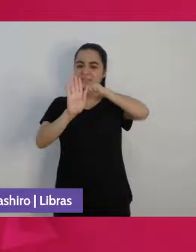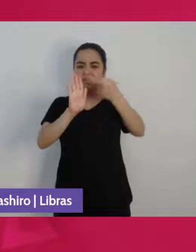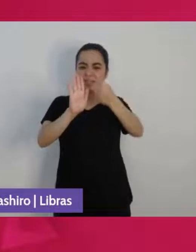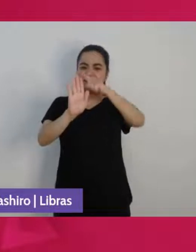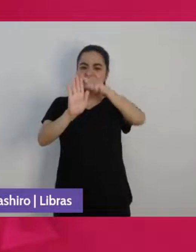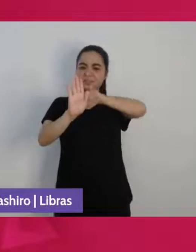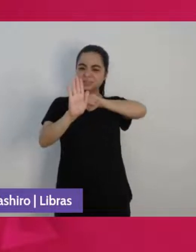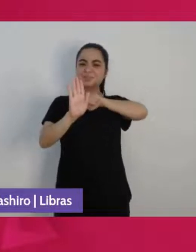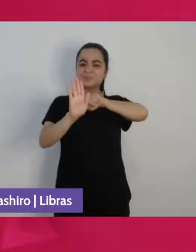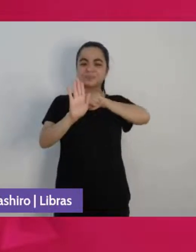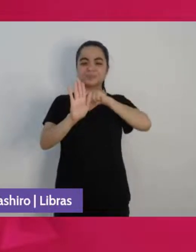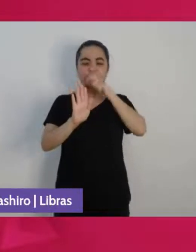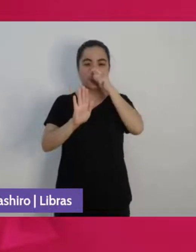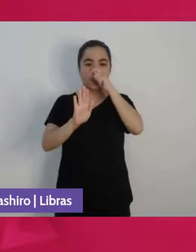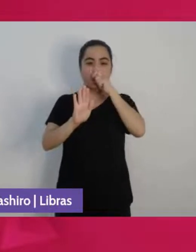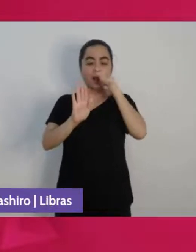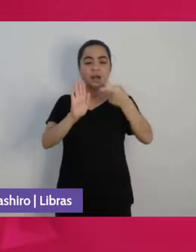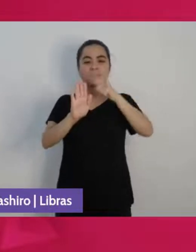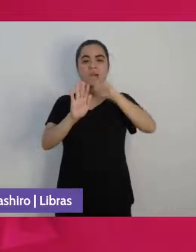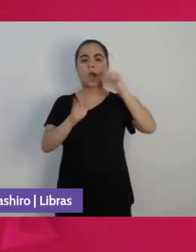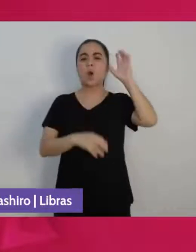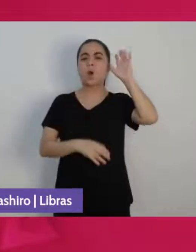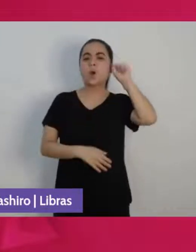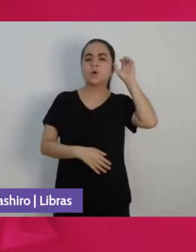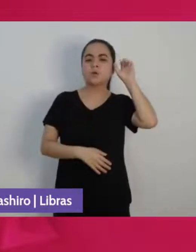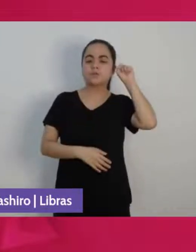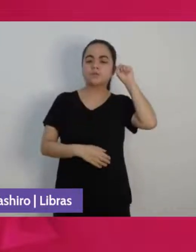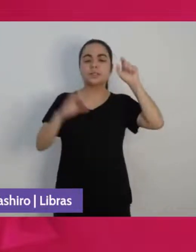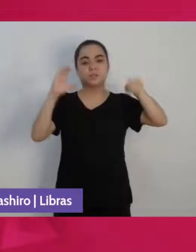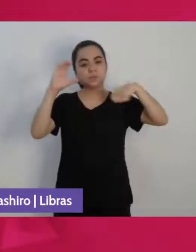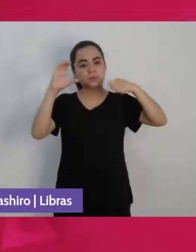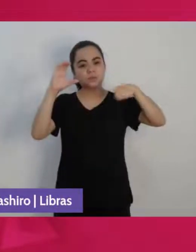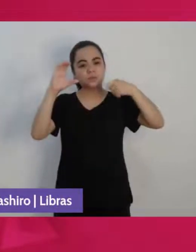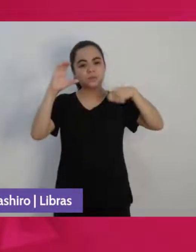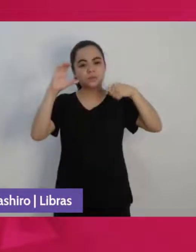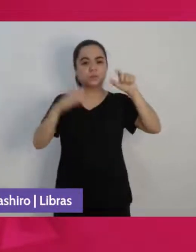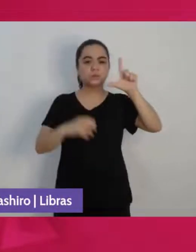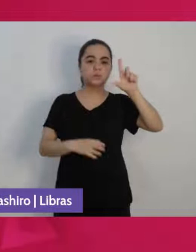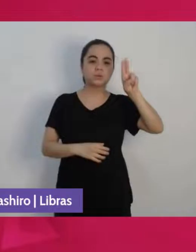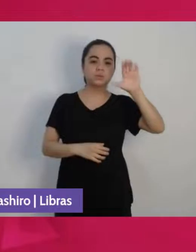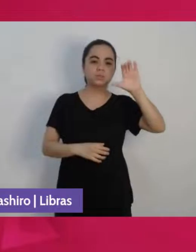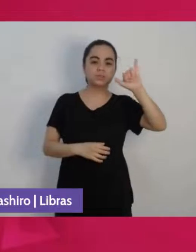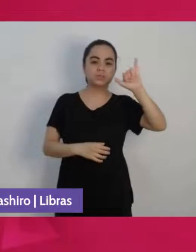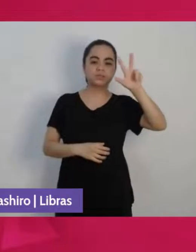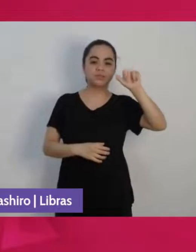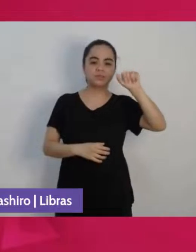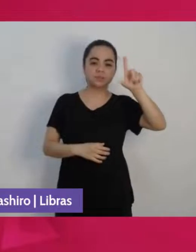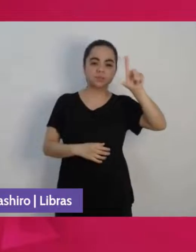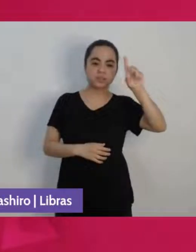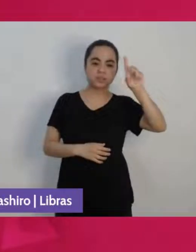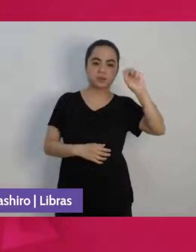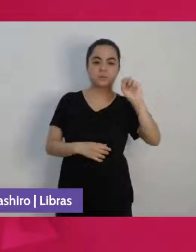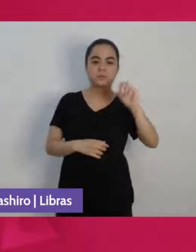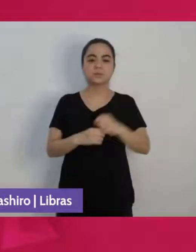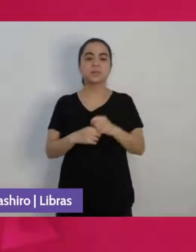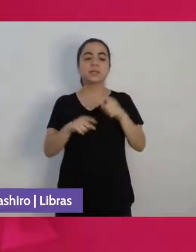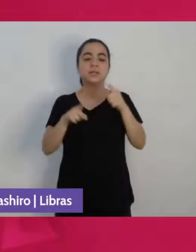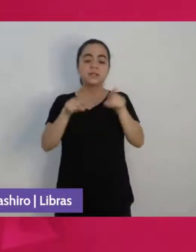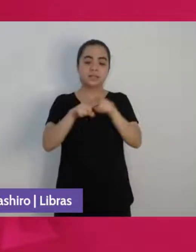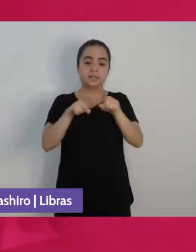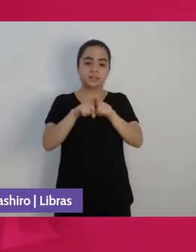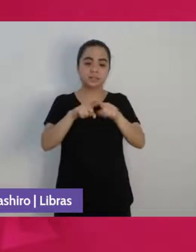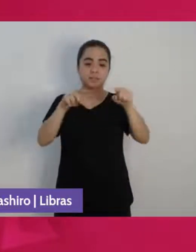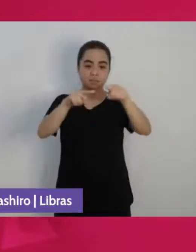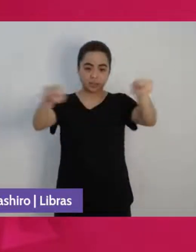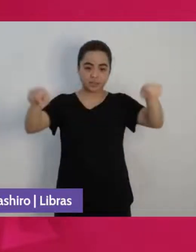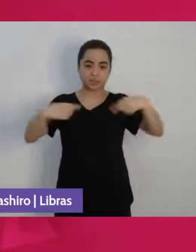bastidores, ouvindo, vendo o vídeo do Lucivaldo, depois ouvindo a fala do Lucivaldo, e assim,